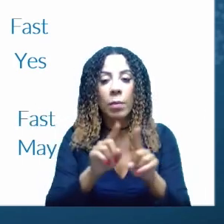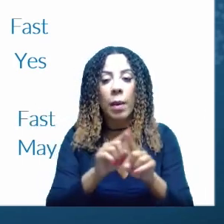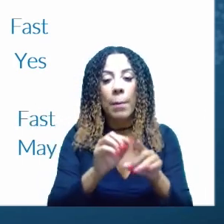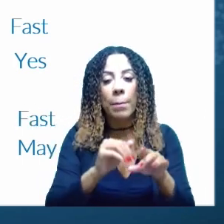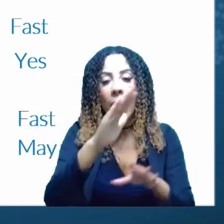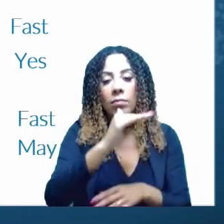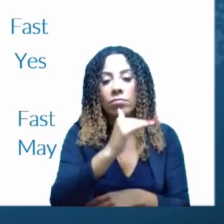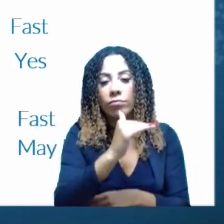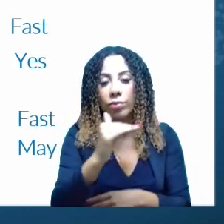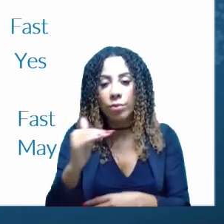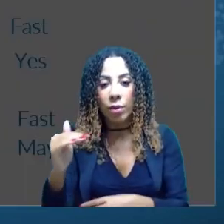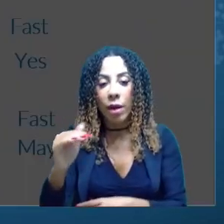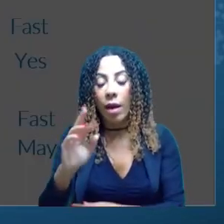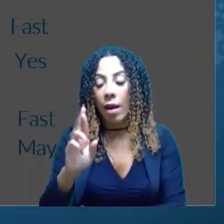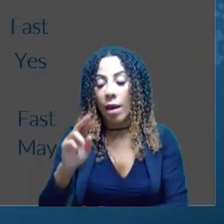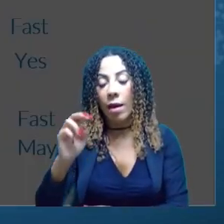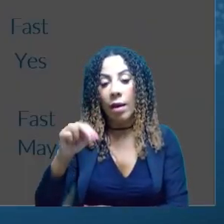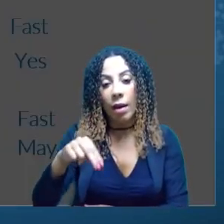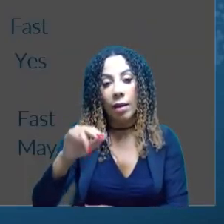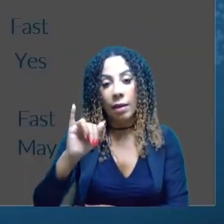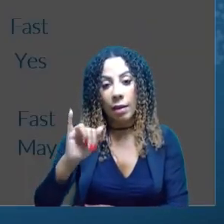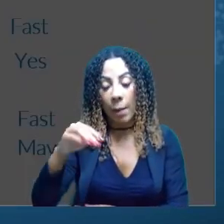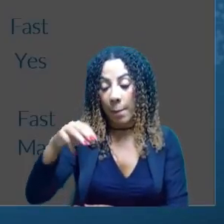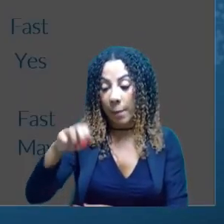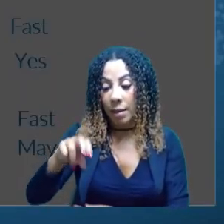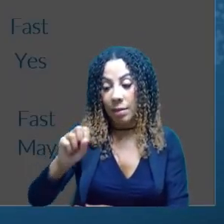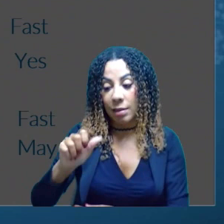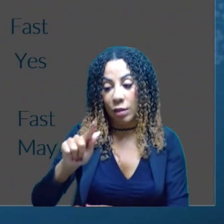O RNA mensageiro foi muito bom, mas nessa